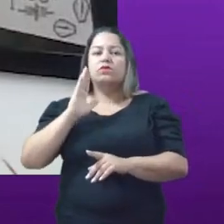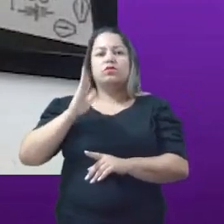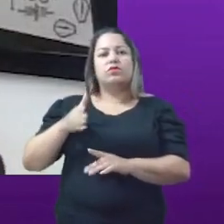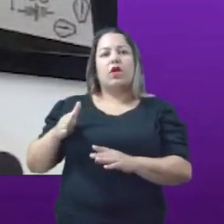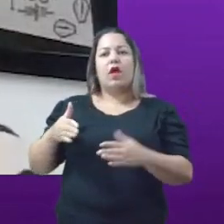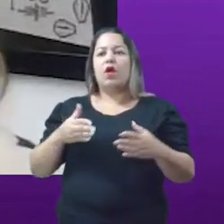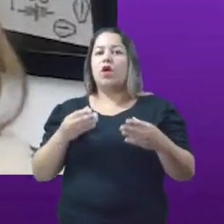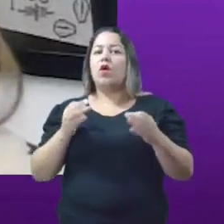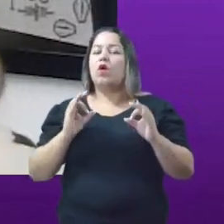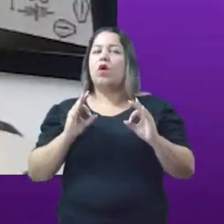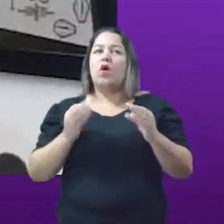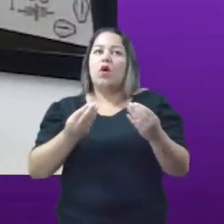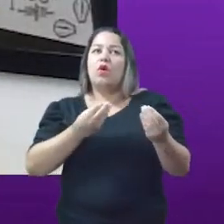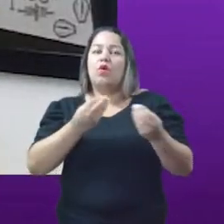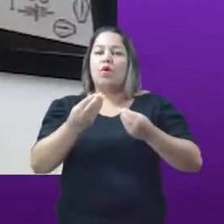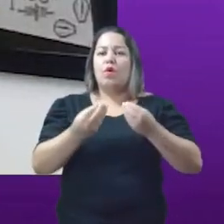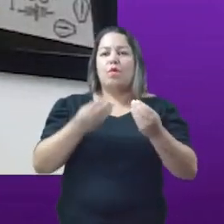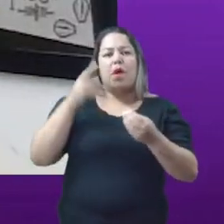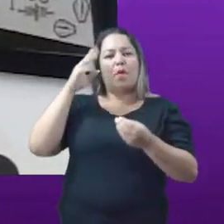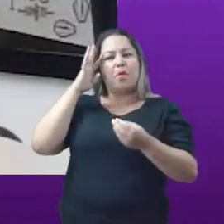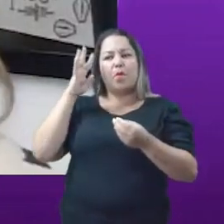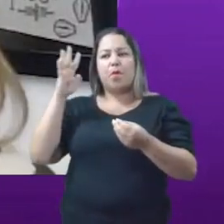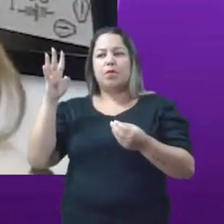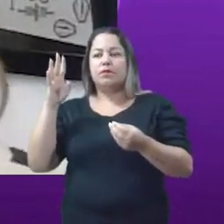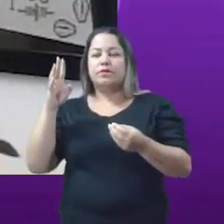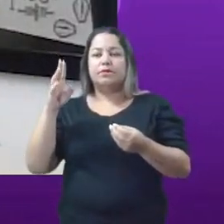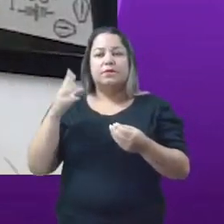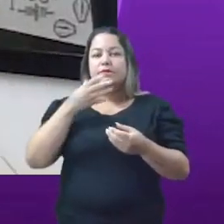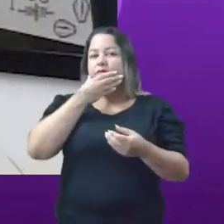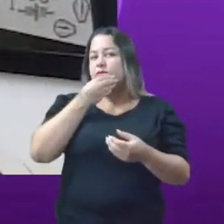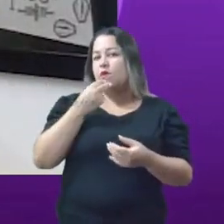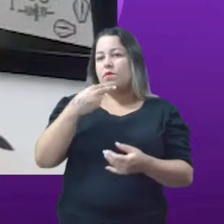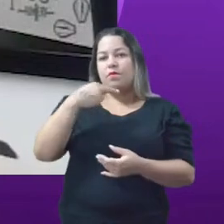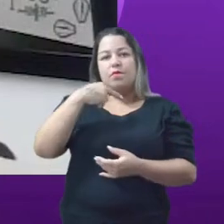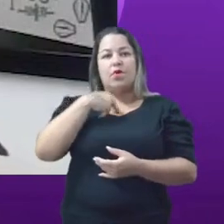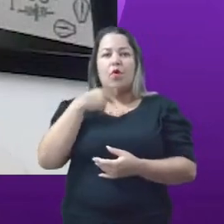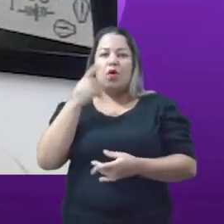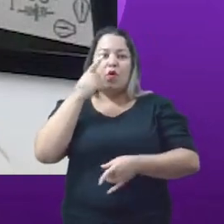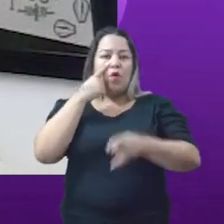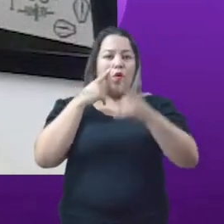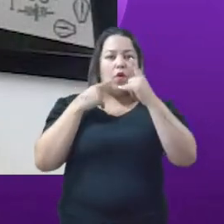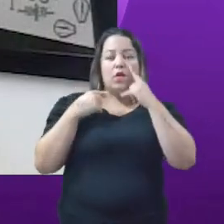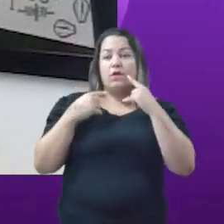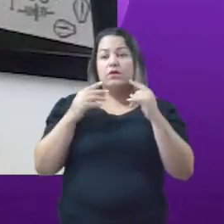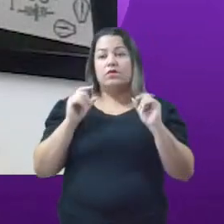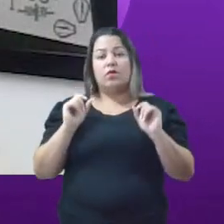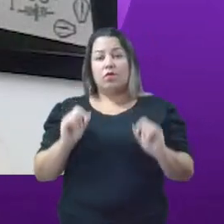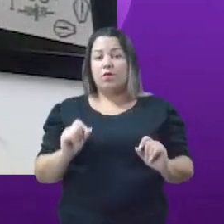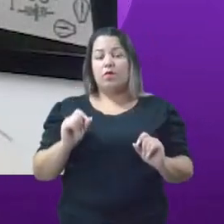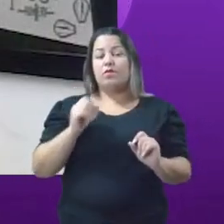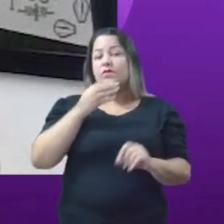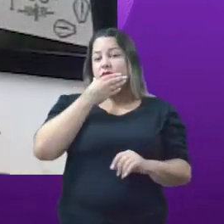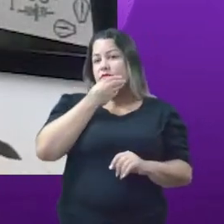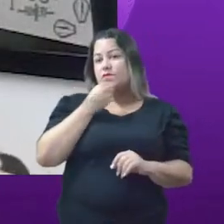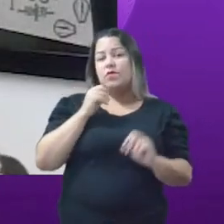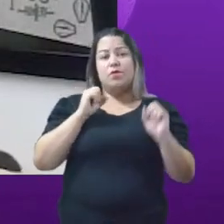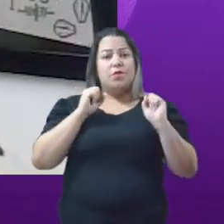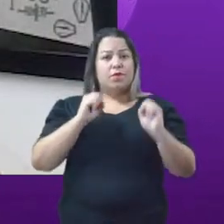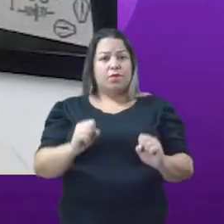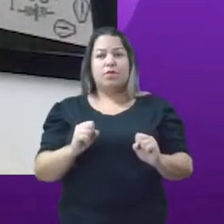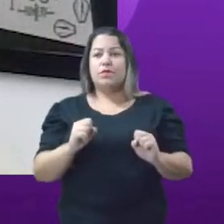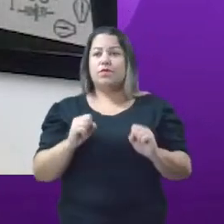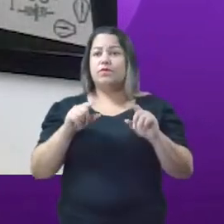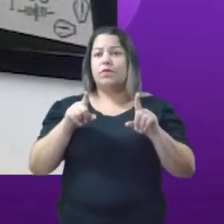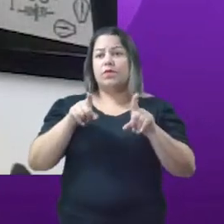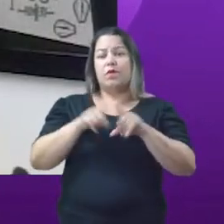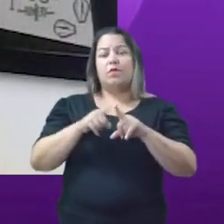menino, né? Como o menino tem que ser. O menino, ele não pode chorar, e a gente vai falar um pouco disso adiante. O menino, ele pode ser muito mais